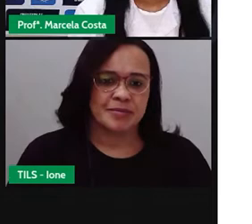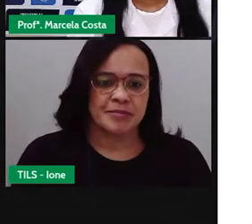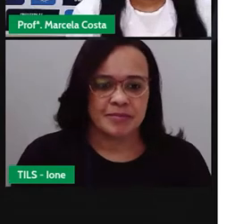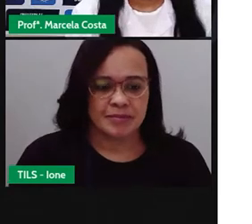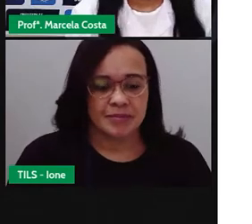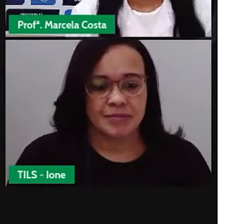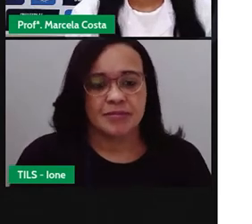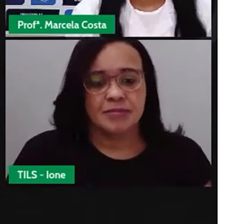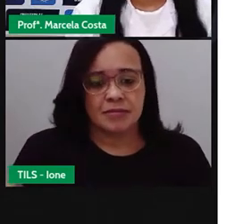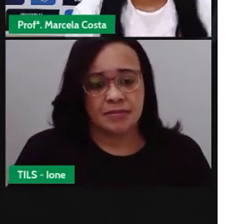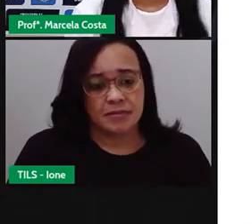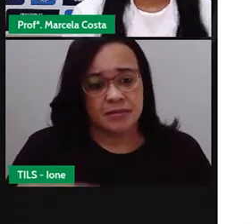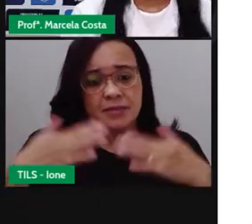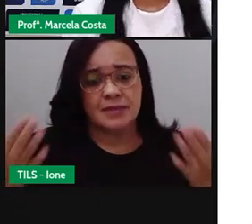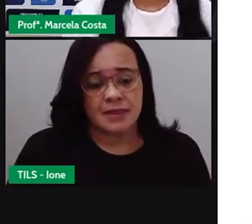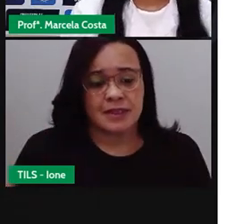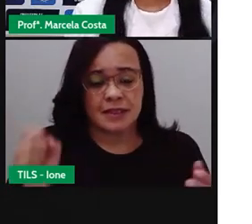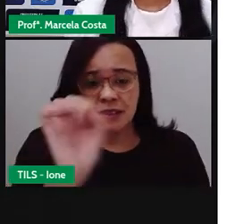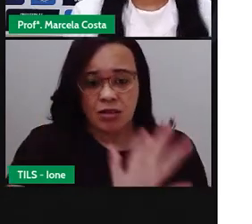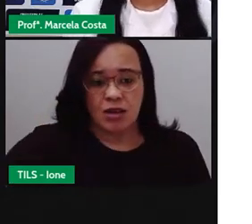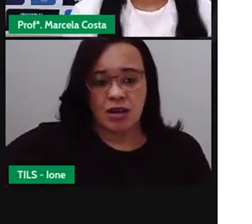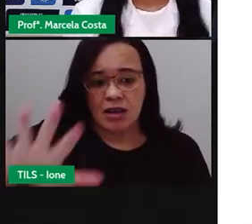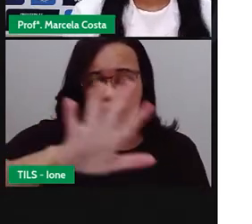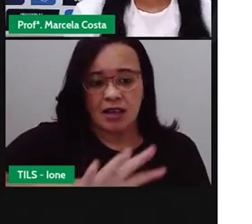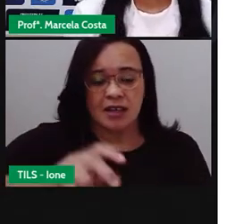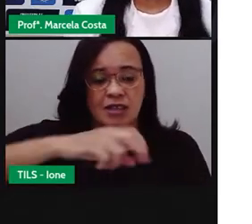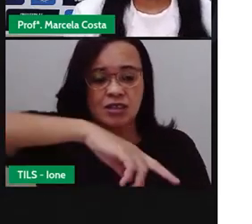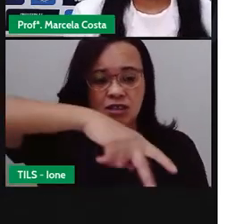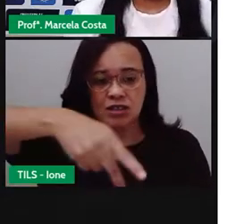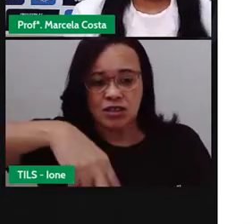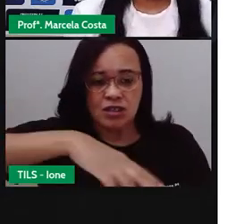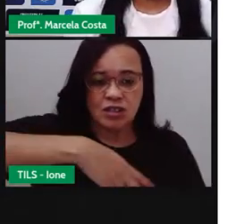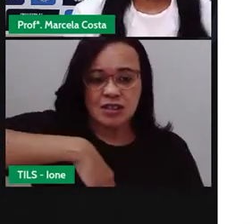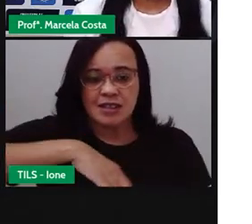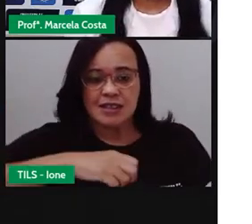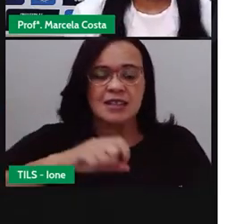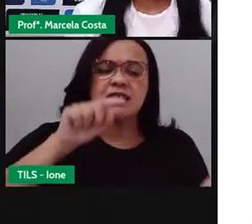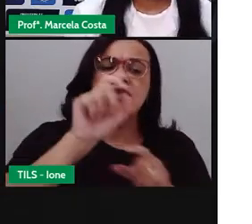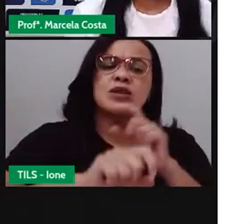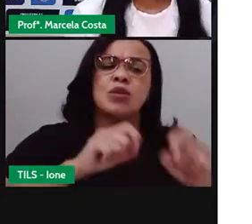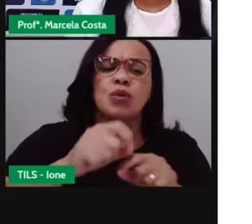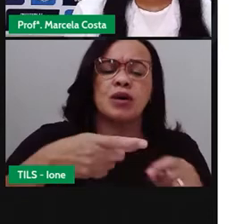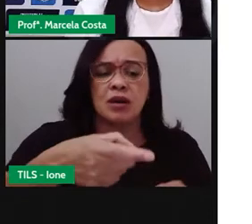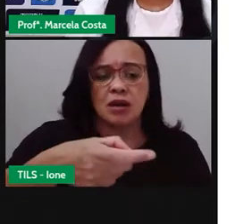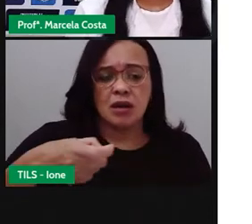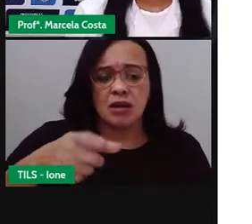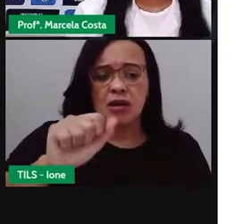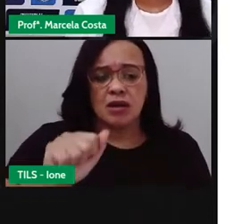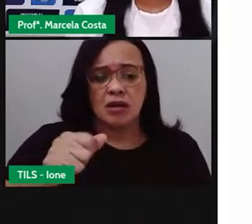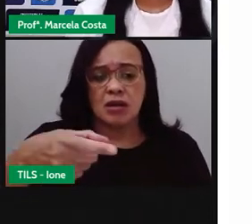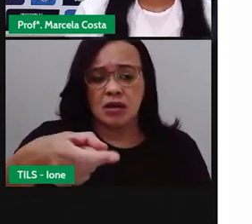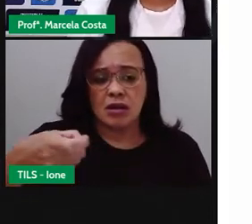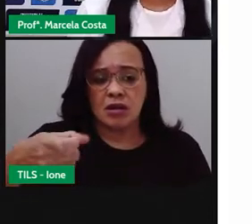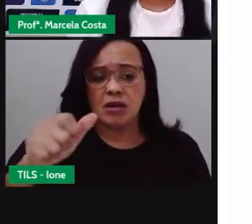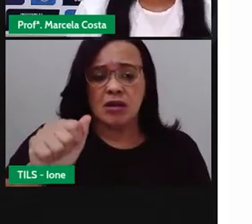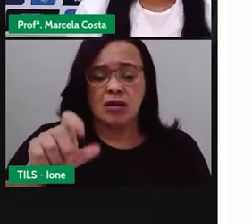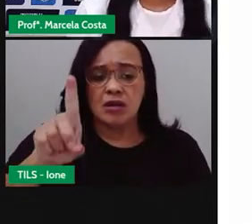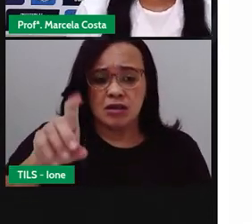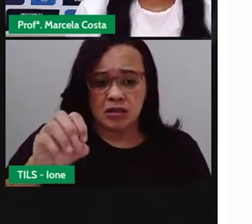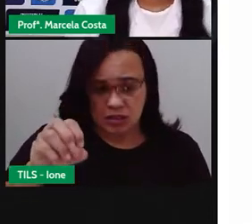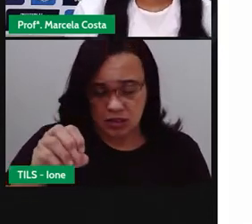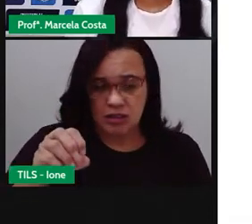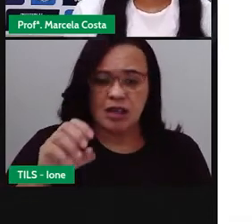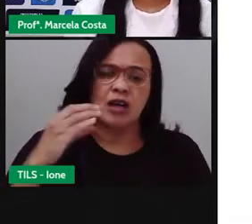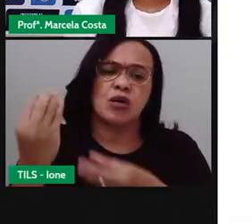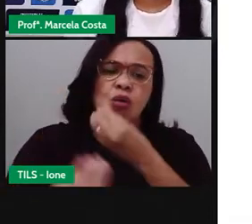Então, nessa região, a gente vai ver o xaxado, que é uma dança em